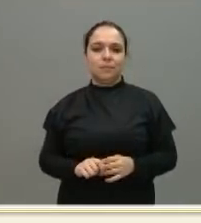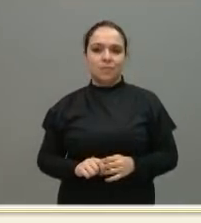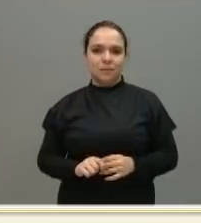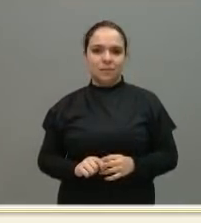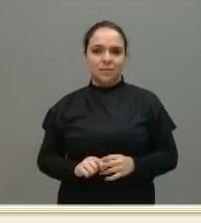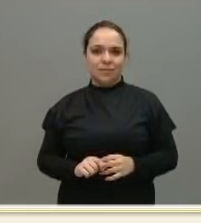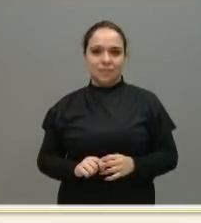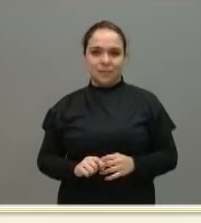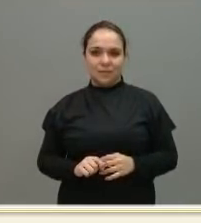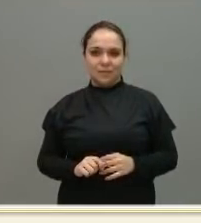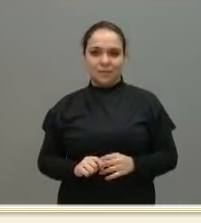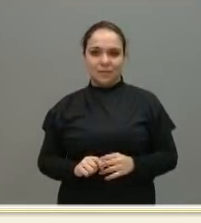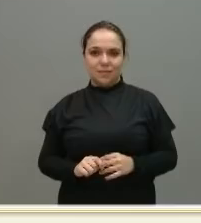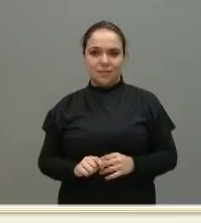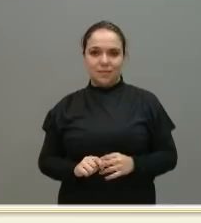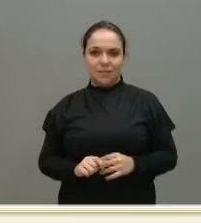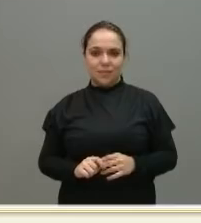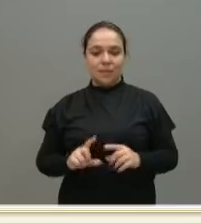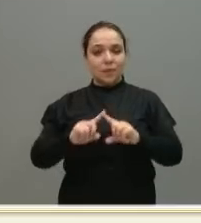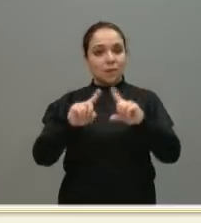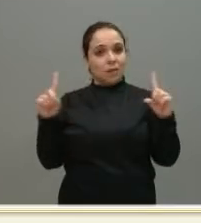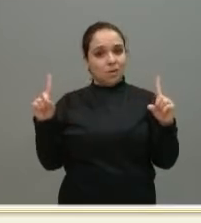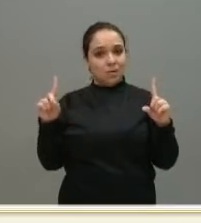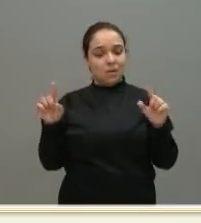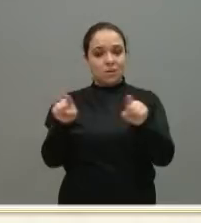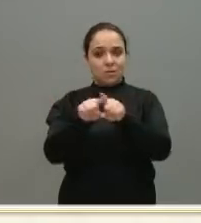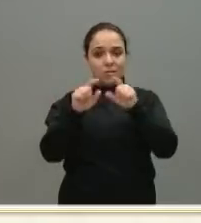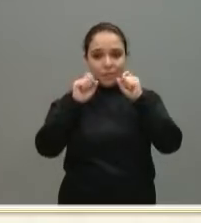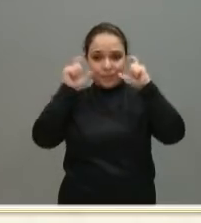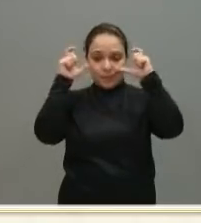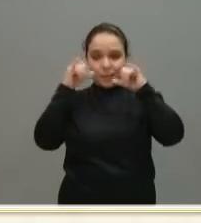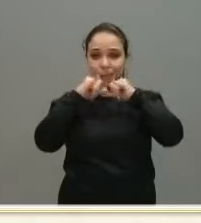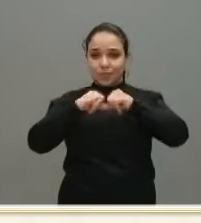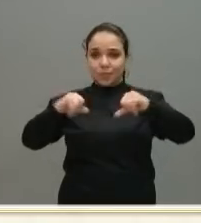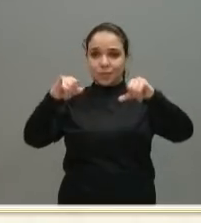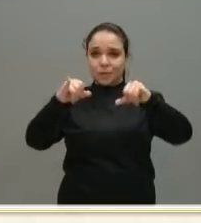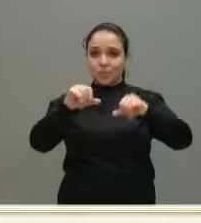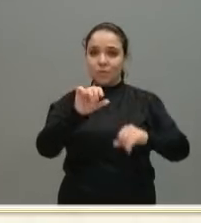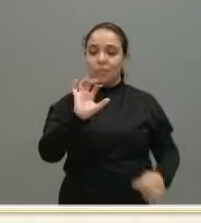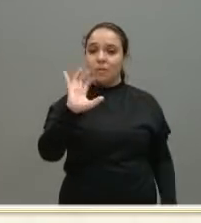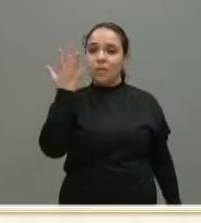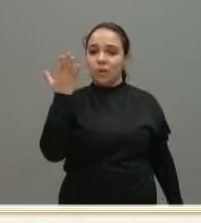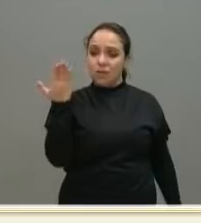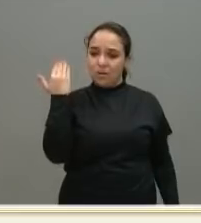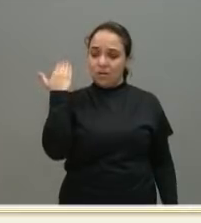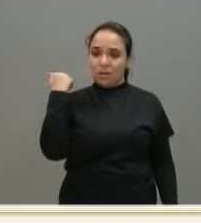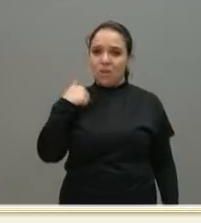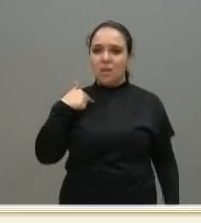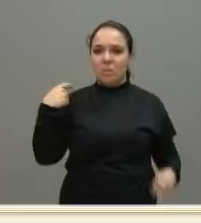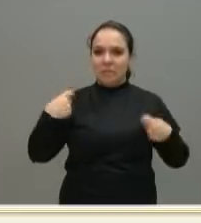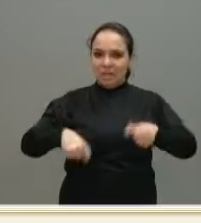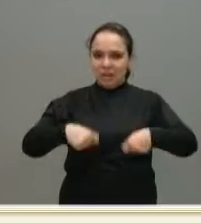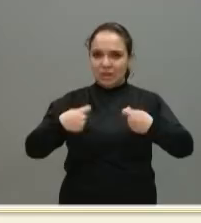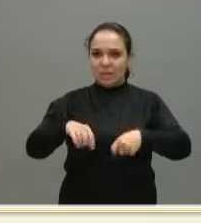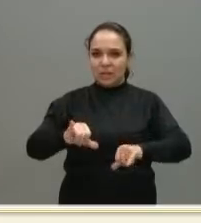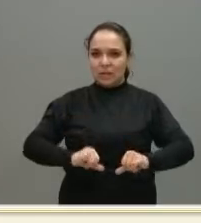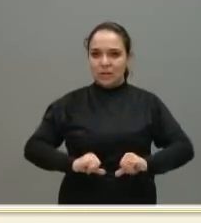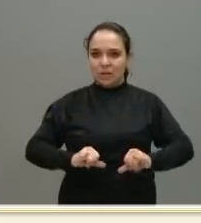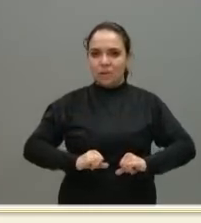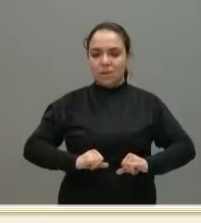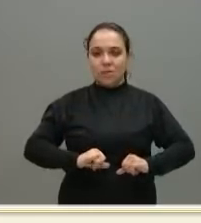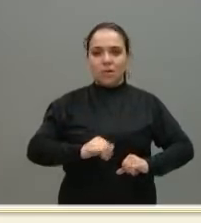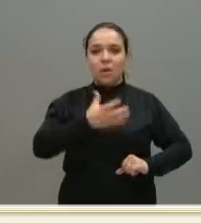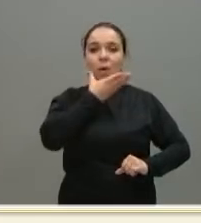Mas veja, depois ele diz: quando eu precisei, os